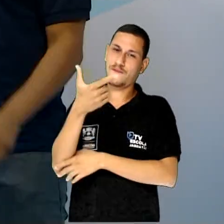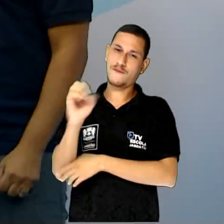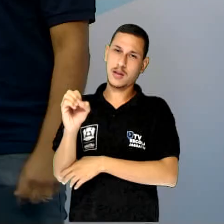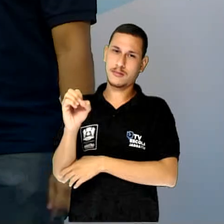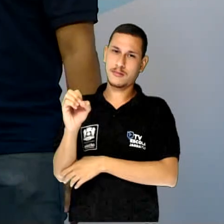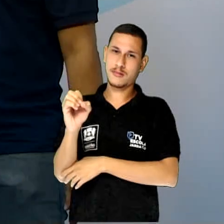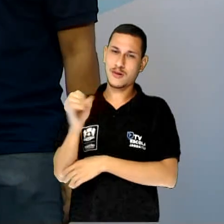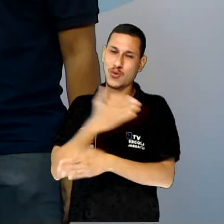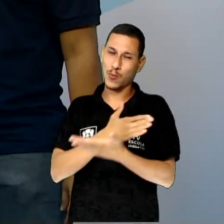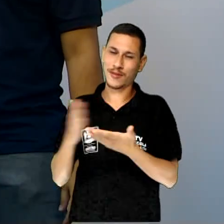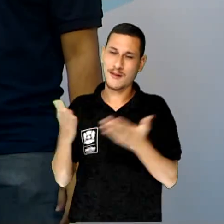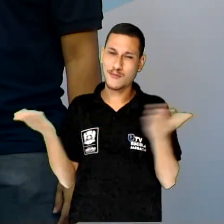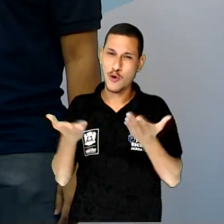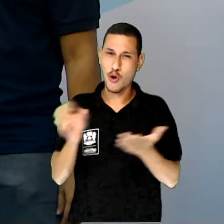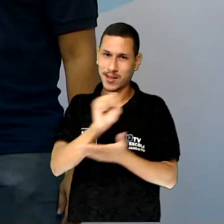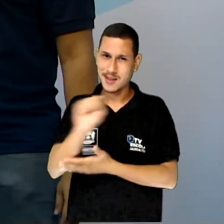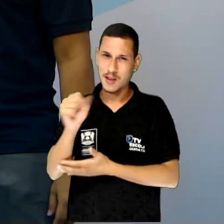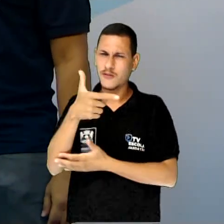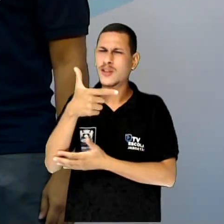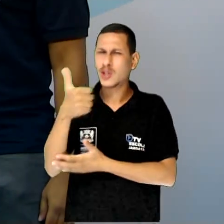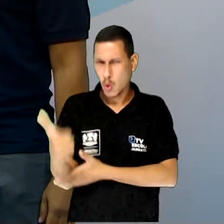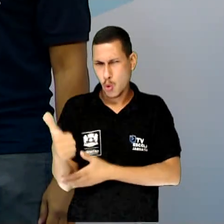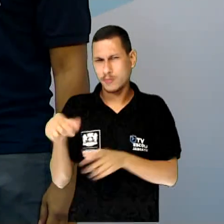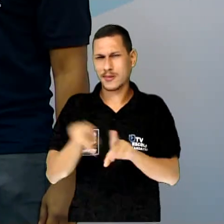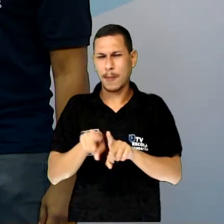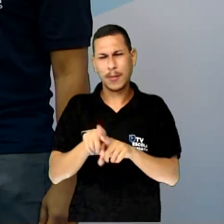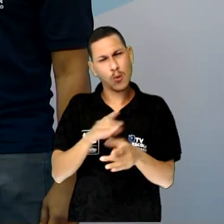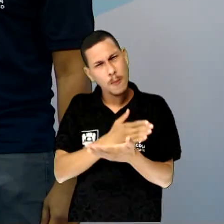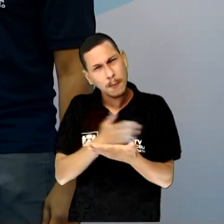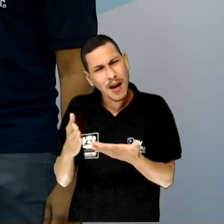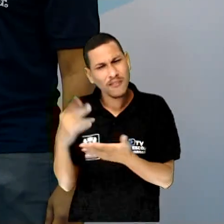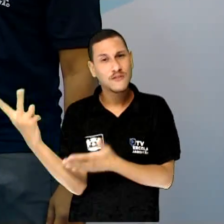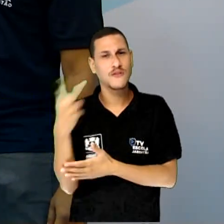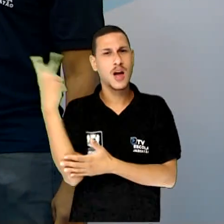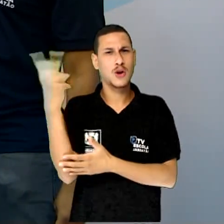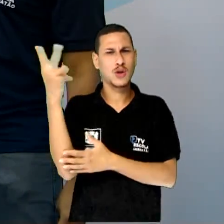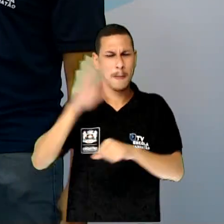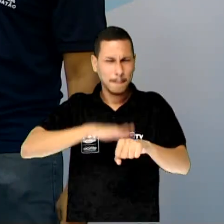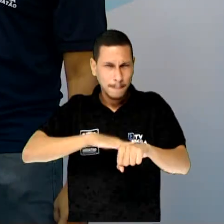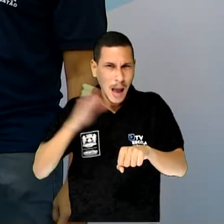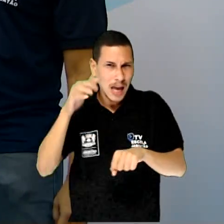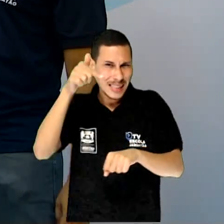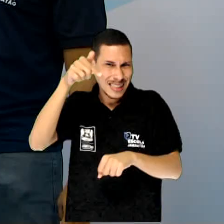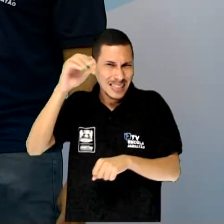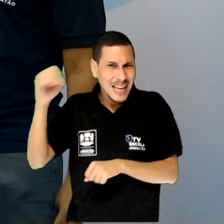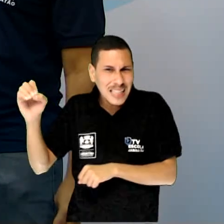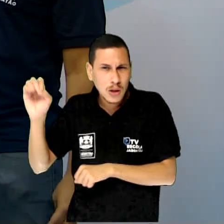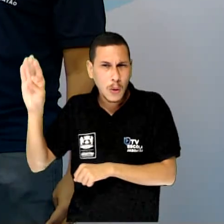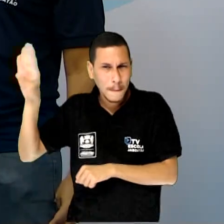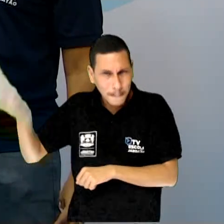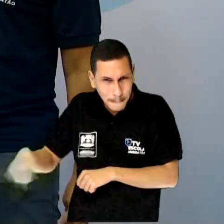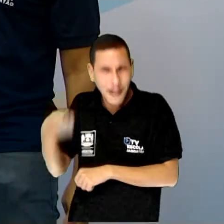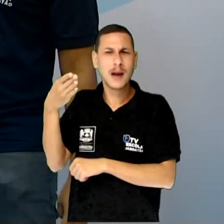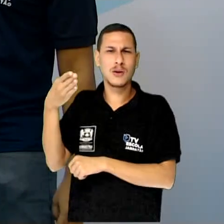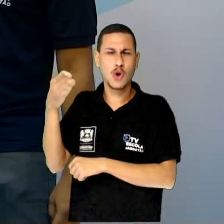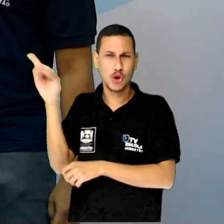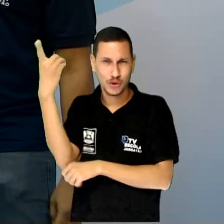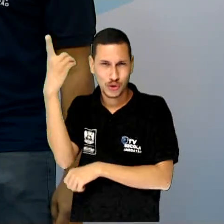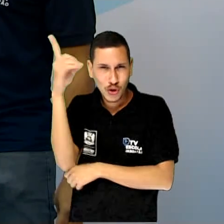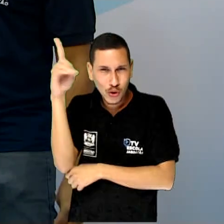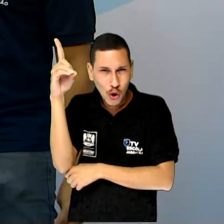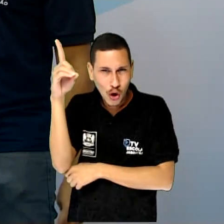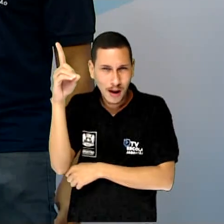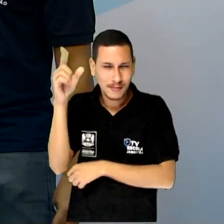para o nosso século atual, o século XXI. Começando com um valor de mais de 700 bilhões de dólares no seu